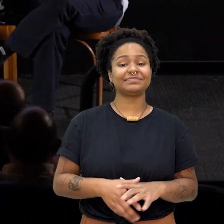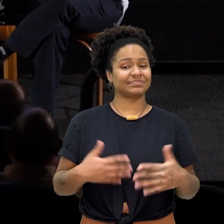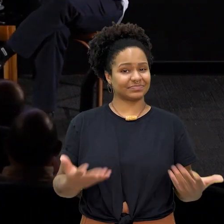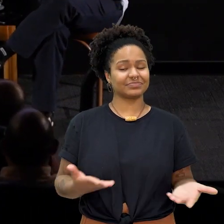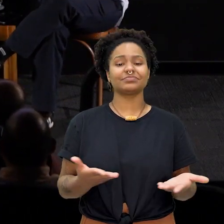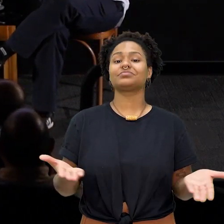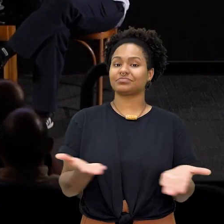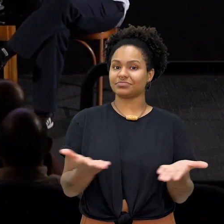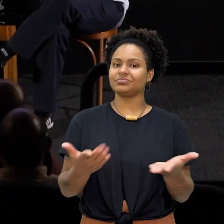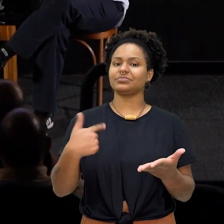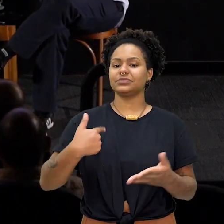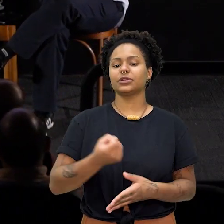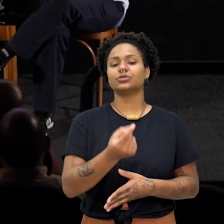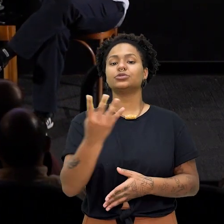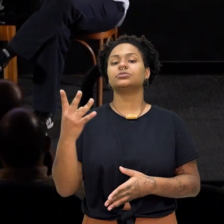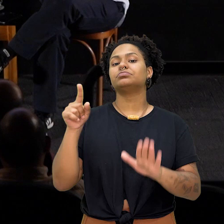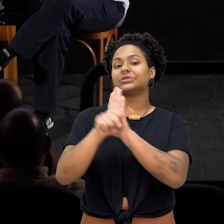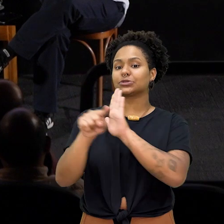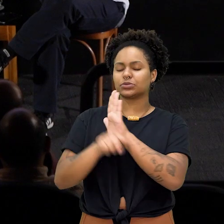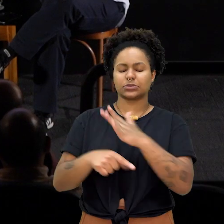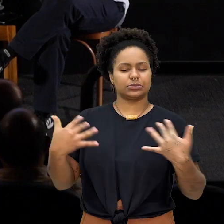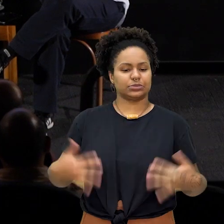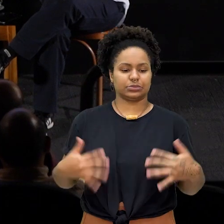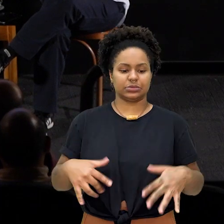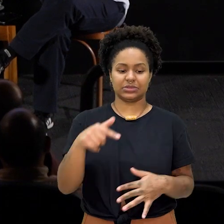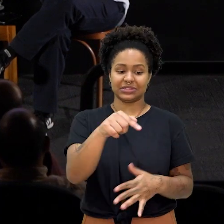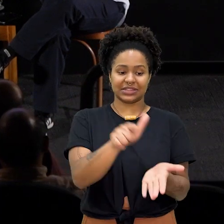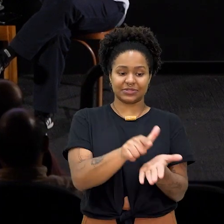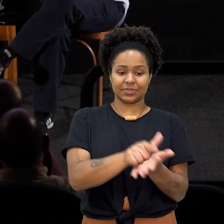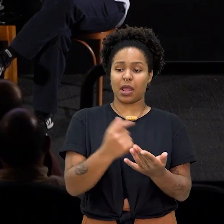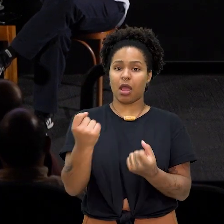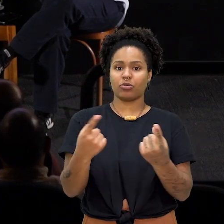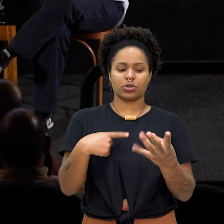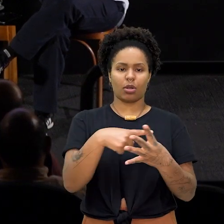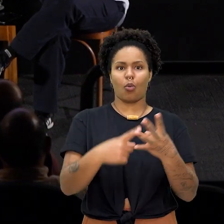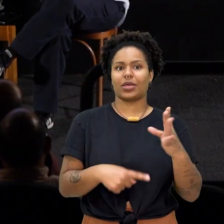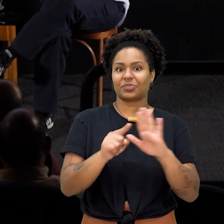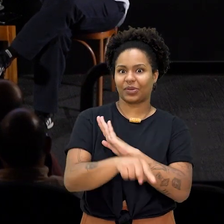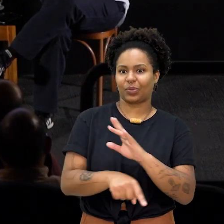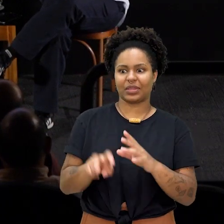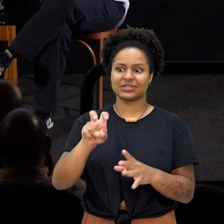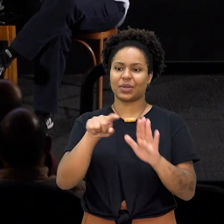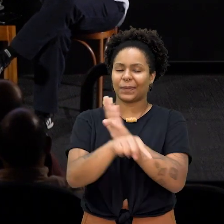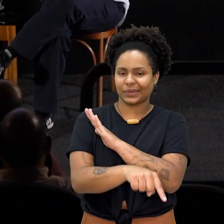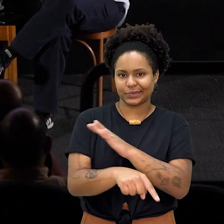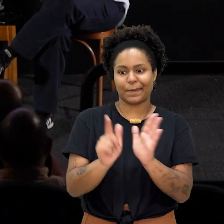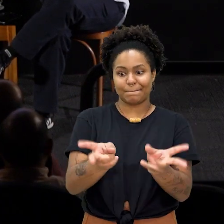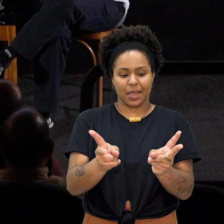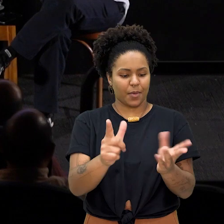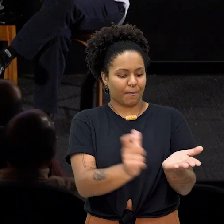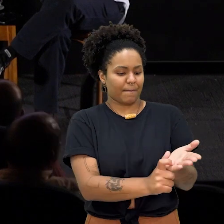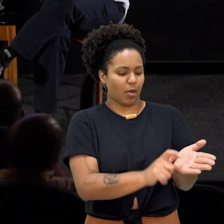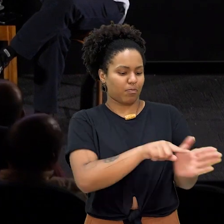Bom, pessoal, assim, chegou um número de perguntas realmente extraordinário. Chegam 7 papéis, alguns têm 4, 5 perguntas no mesmo